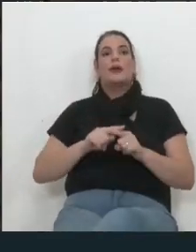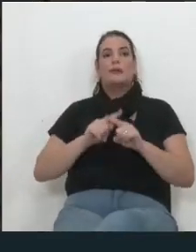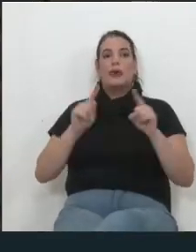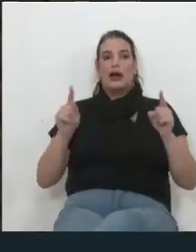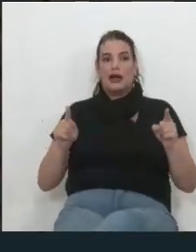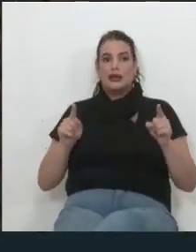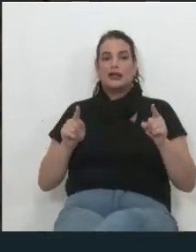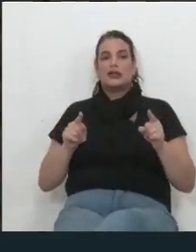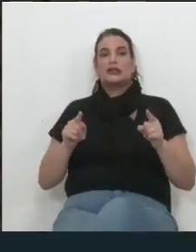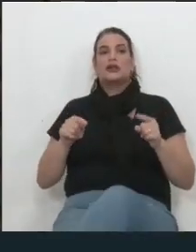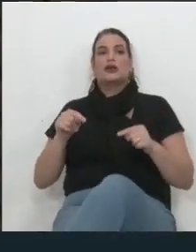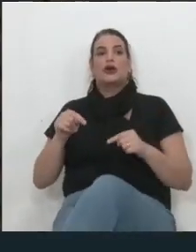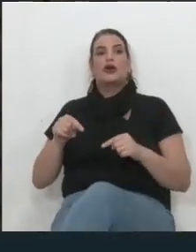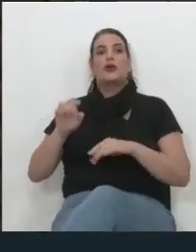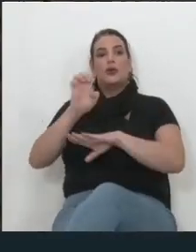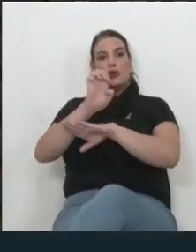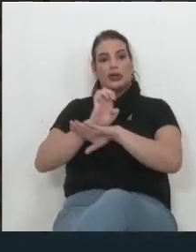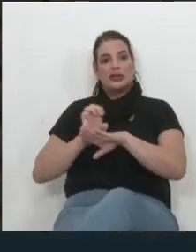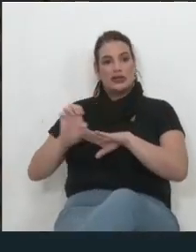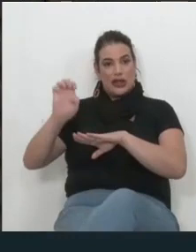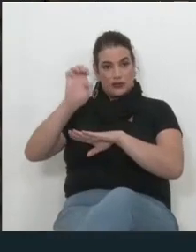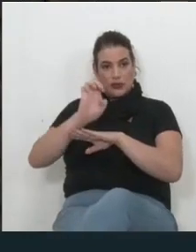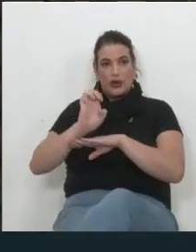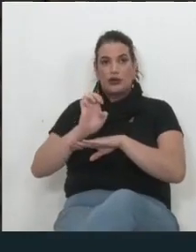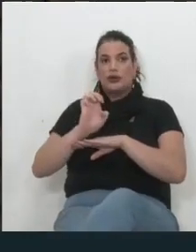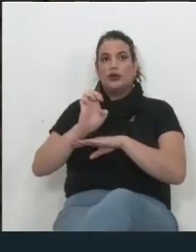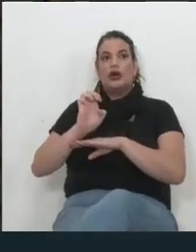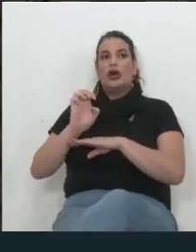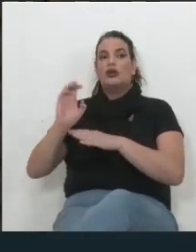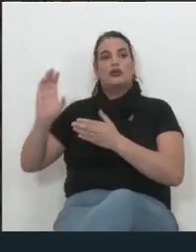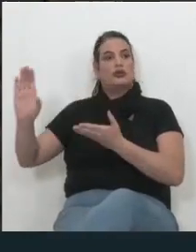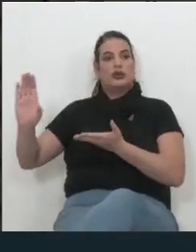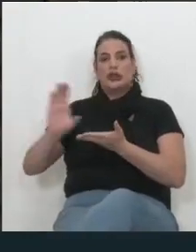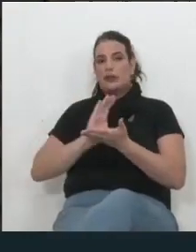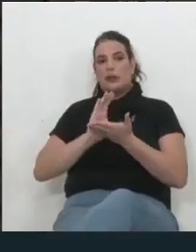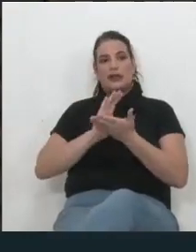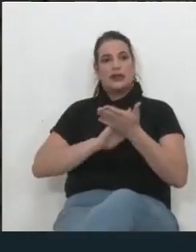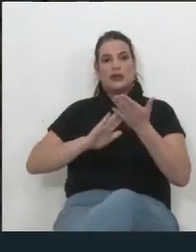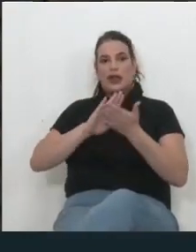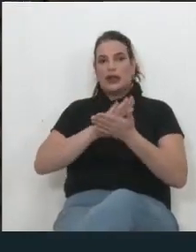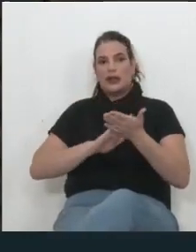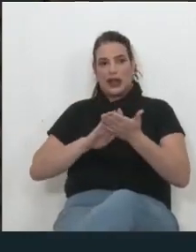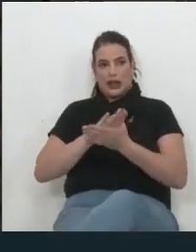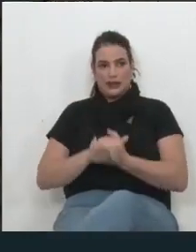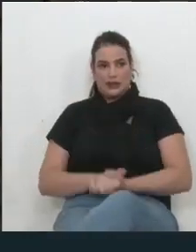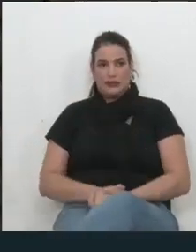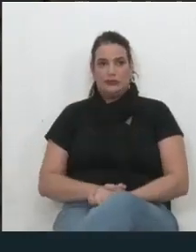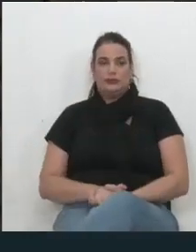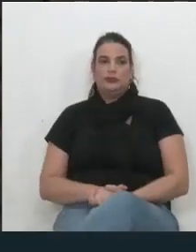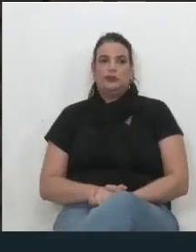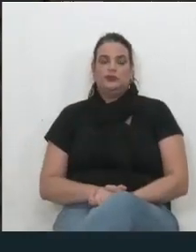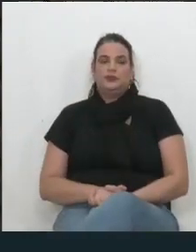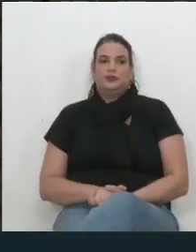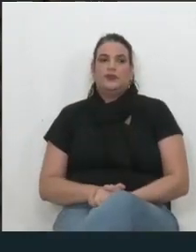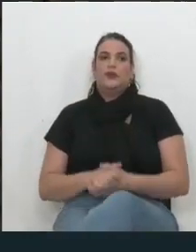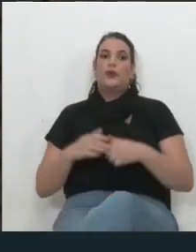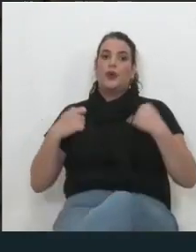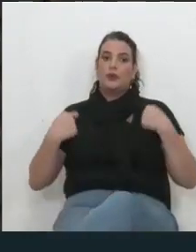o governo estadual não tem repassado verbas na medida que